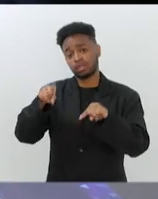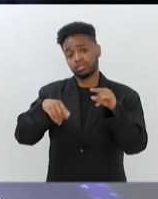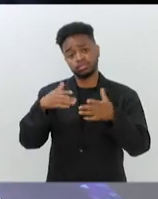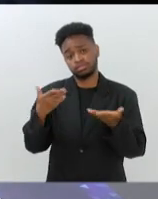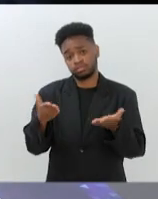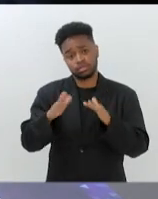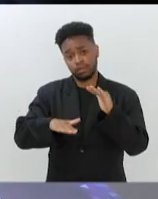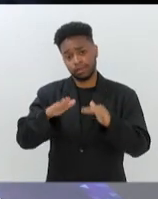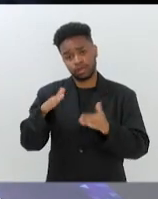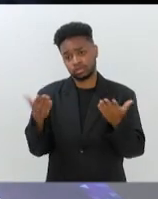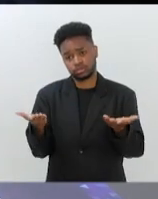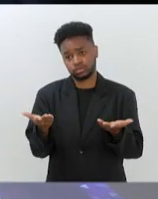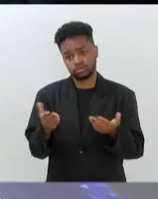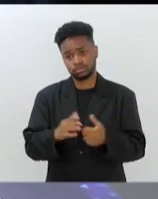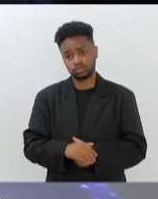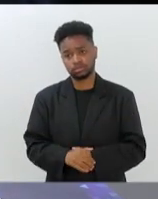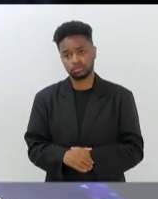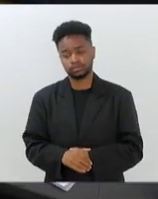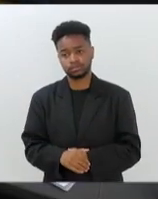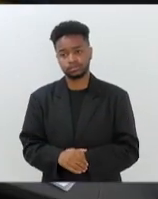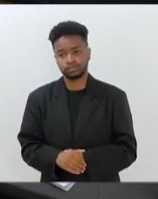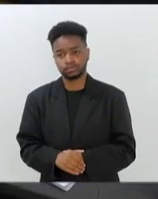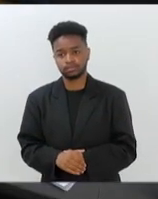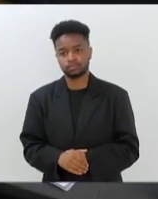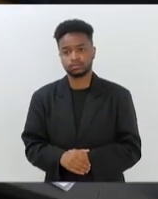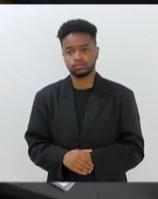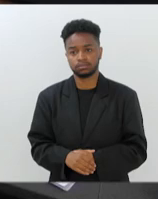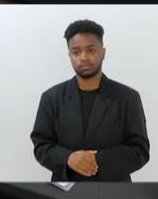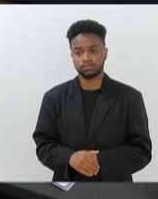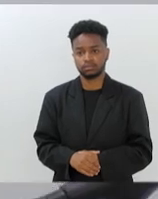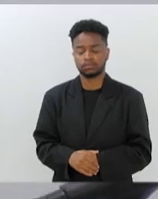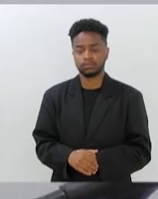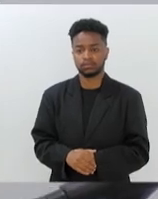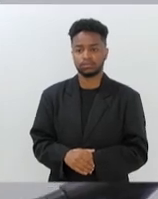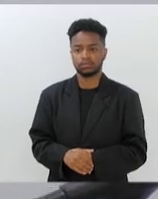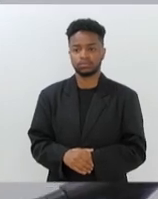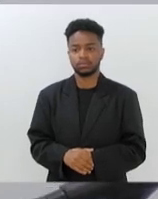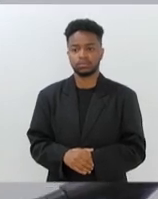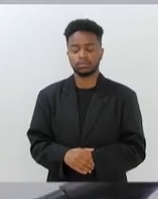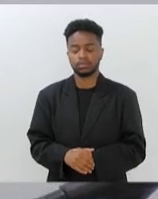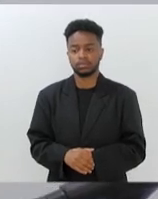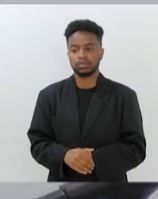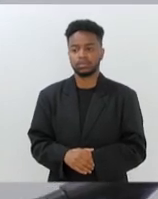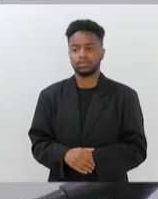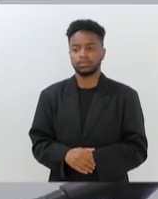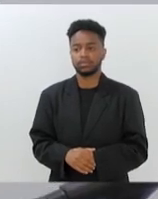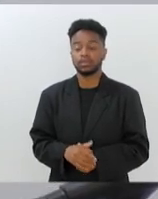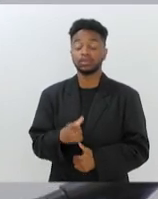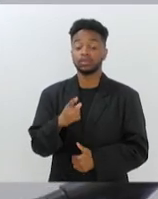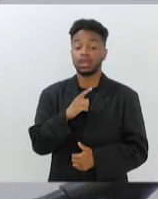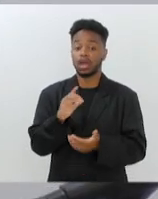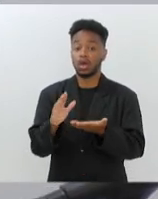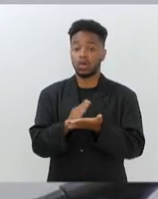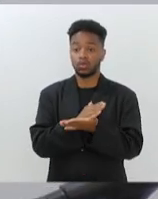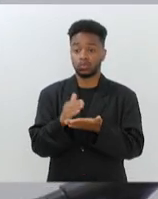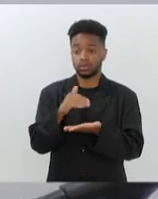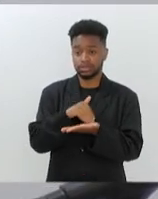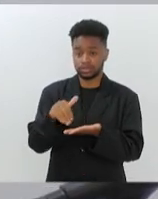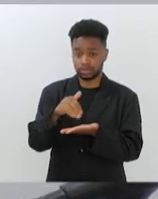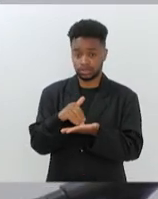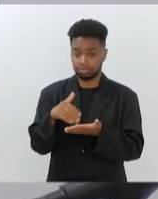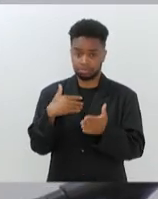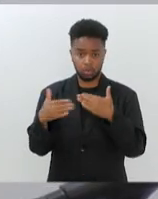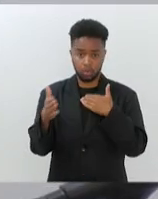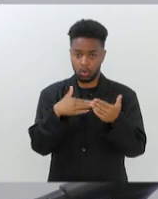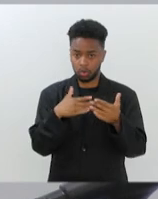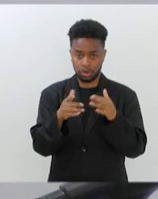aí depende do tô sendo pontual numa pergunta que eu tenho informação uhum algum secretário de estado independente de qual pasta